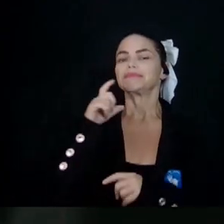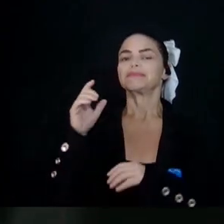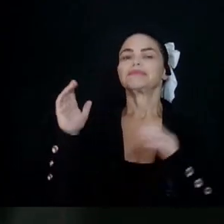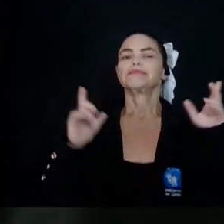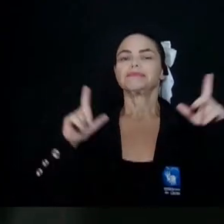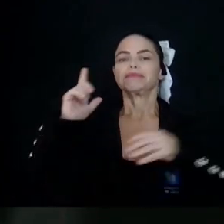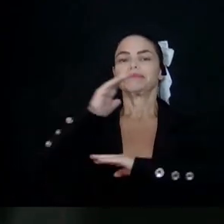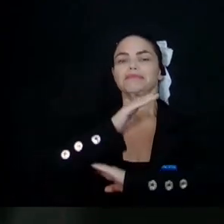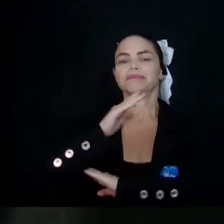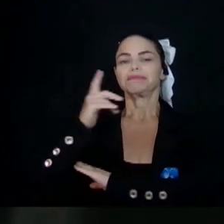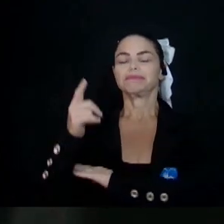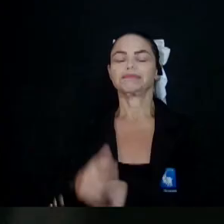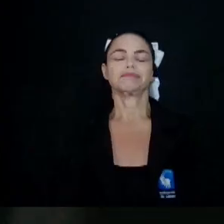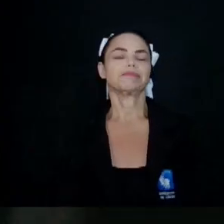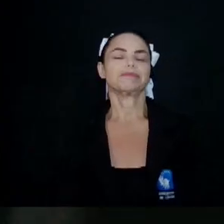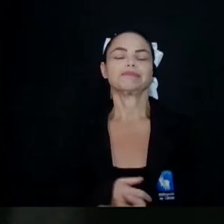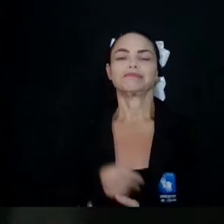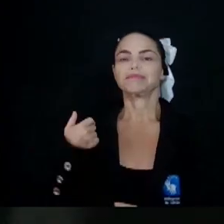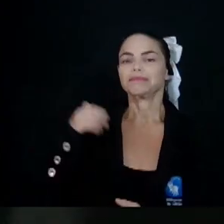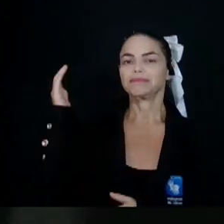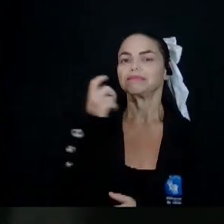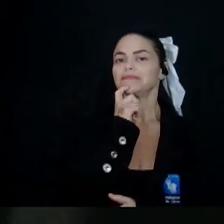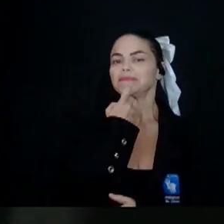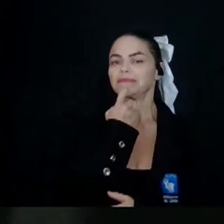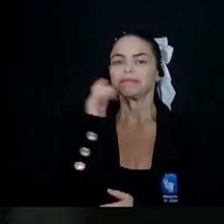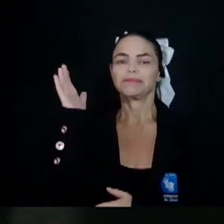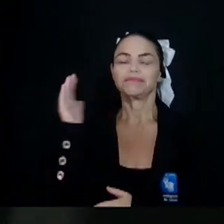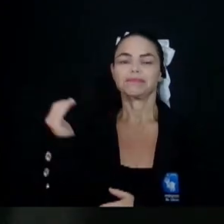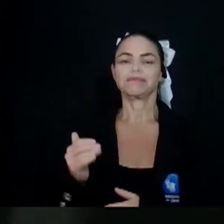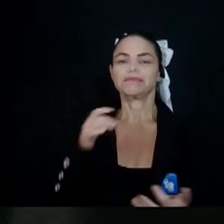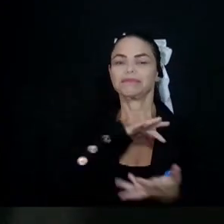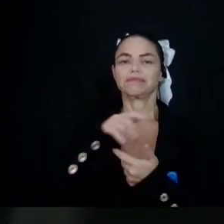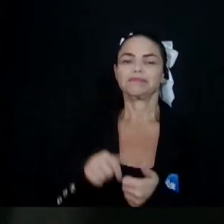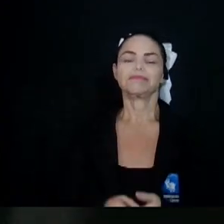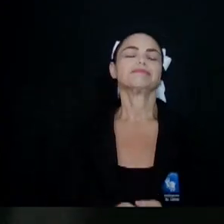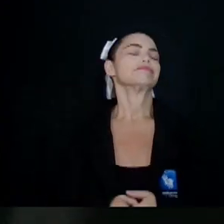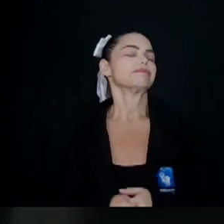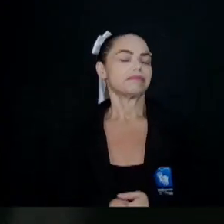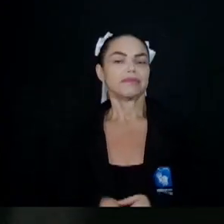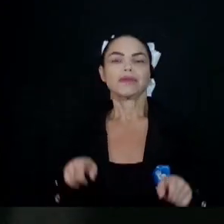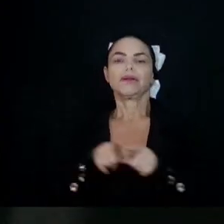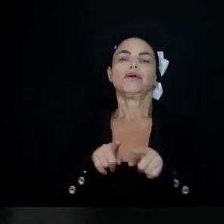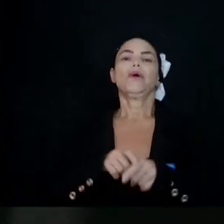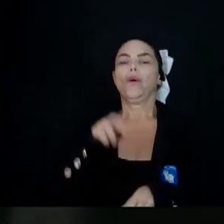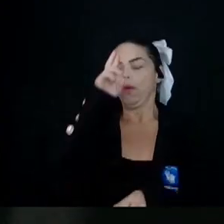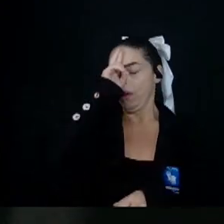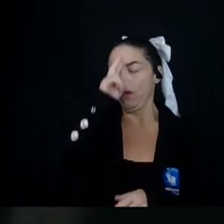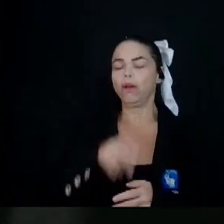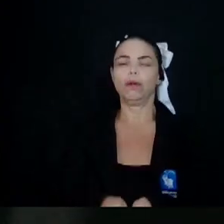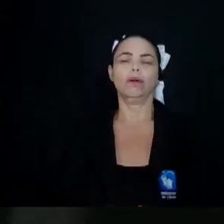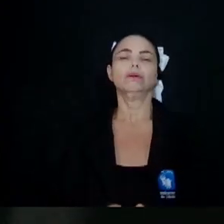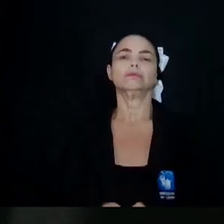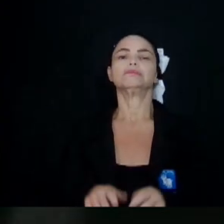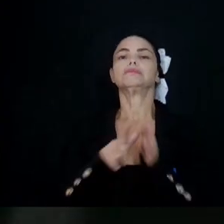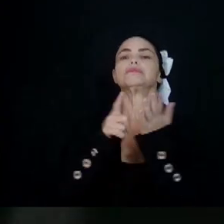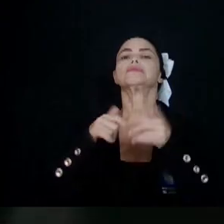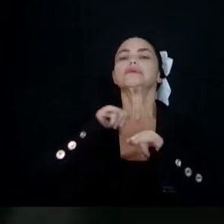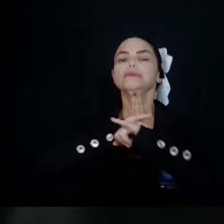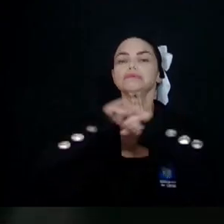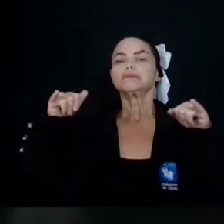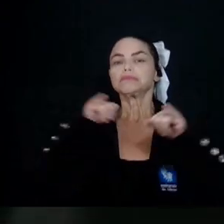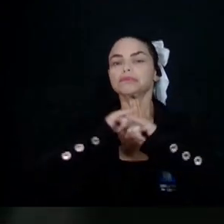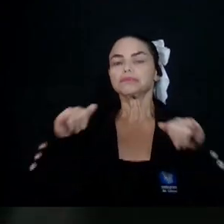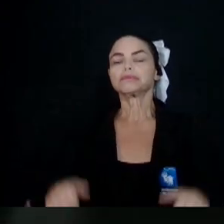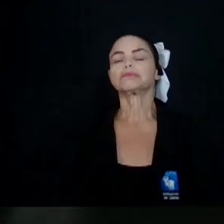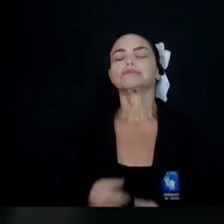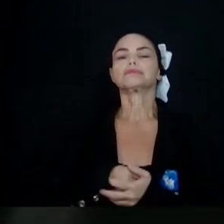atualiza informações aqui de Campinas, Estado, Brasil, mundo. Temos ao meio-dia também o Câmara Notícia e às